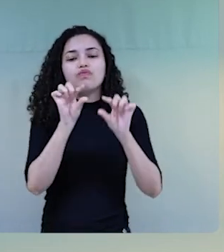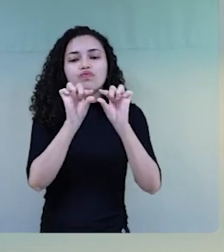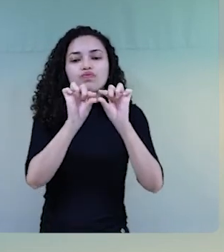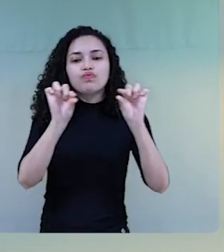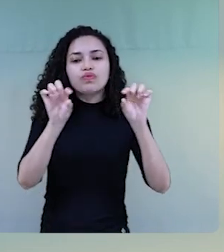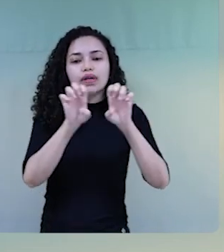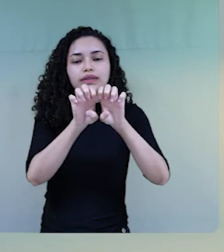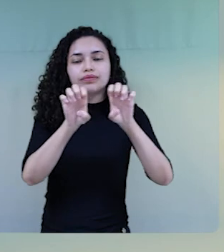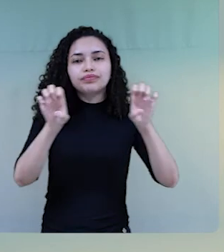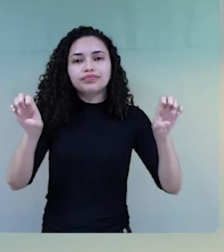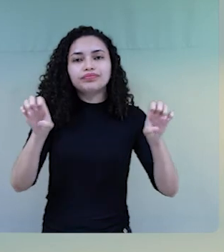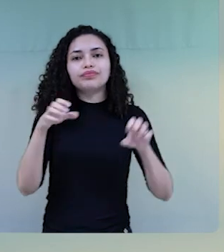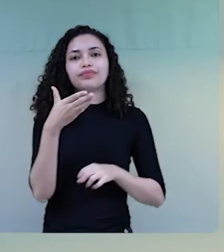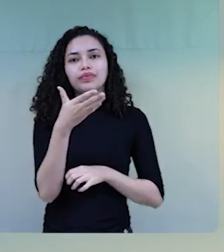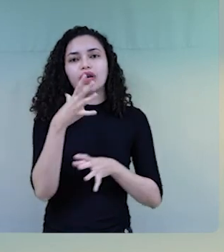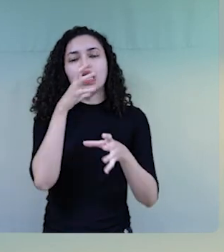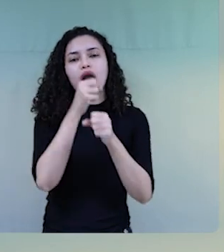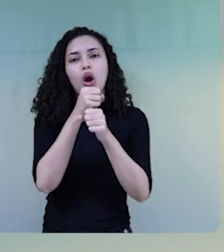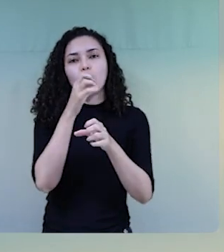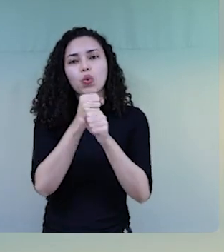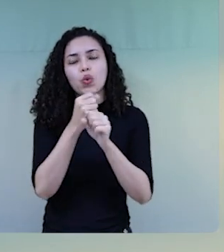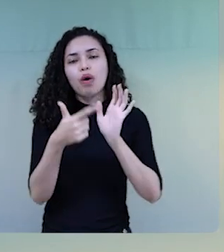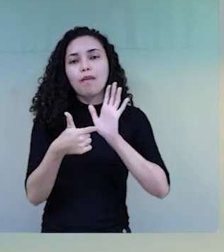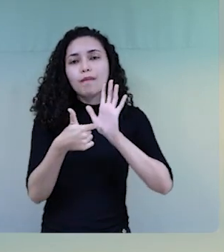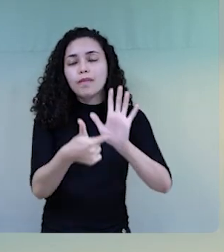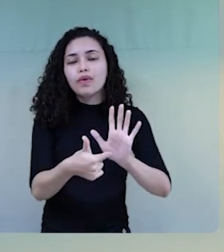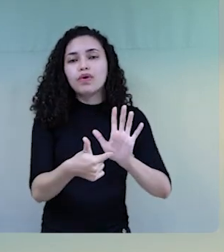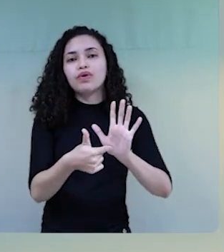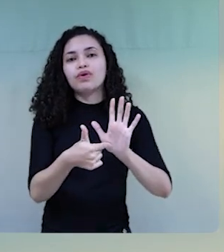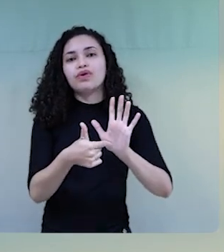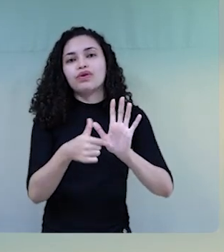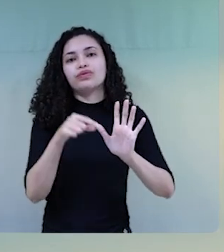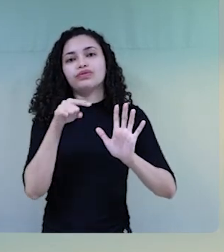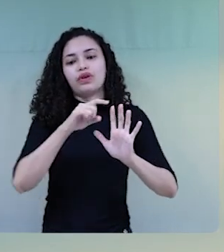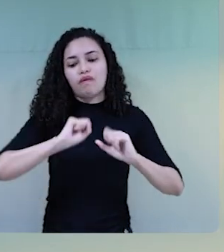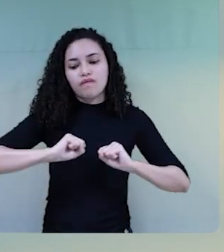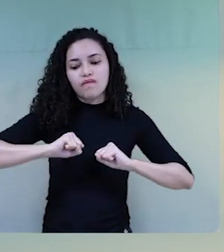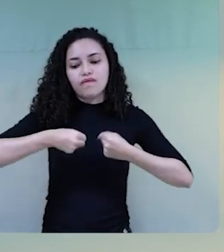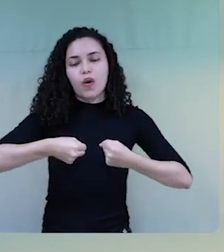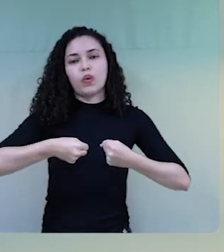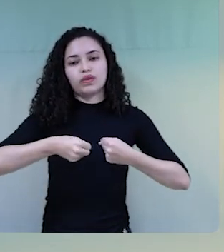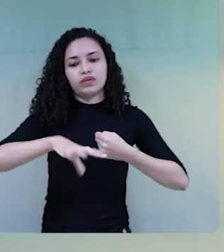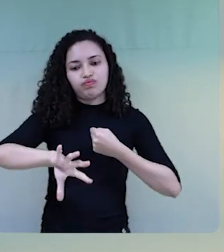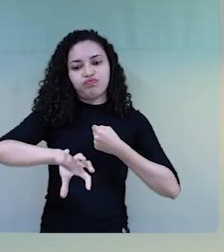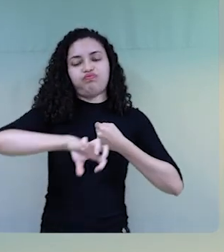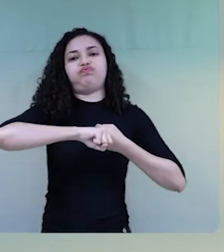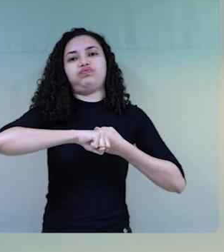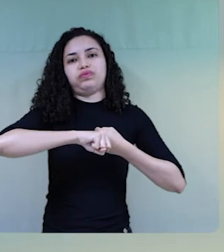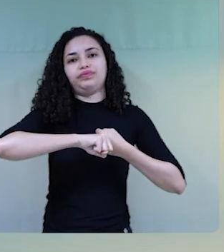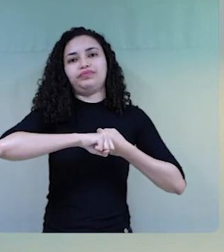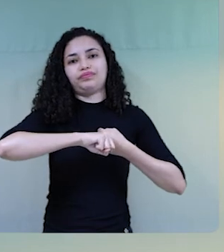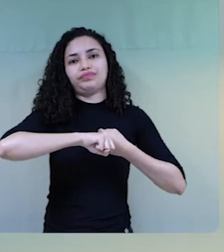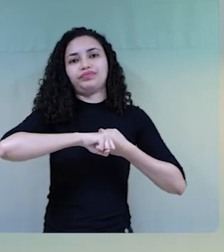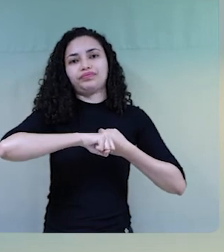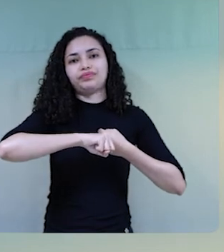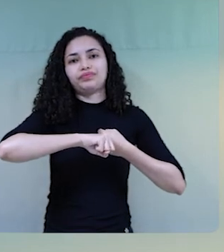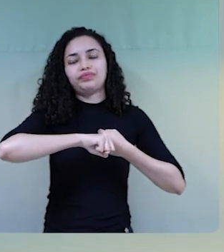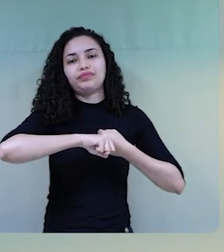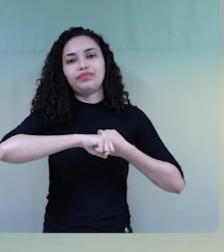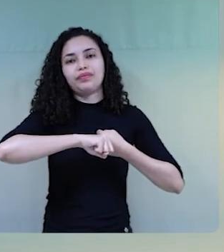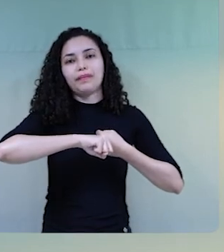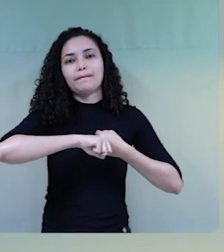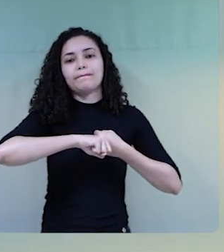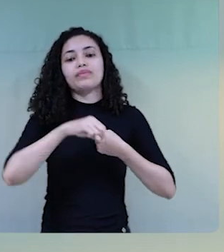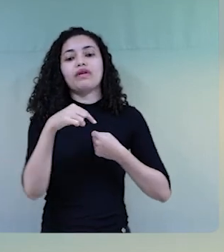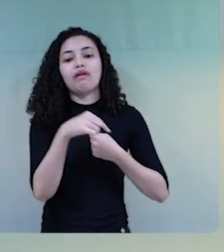que calcula, que mostra, tá? A força magnética que atua na carga. A força magnética que